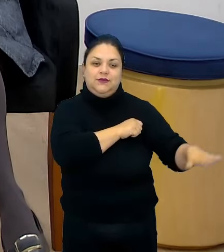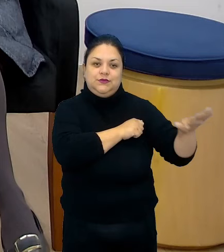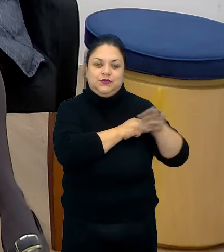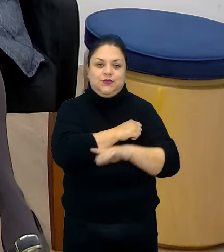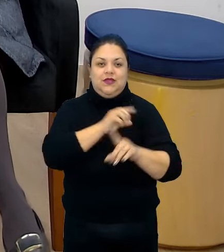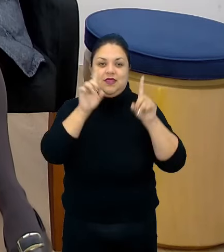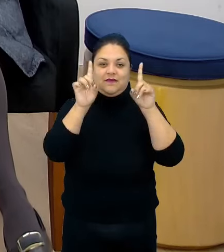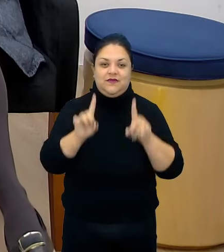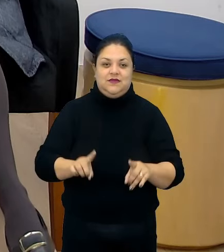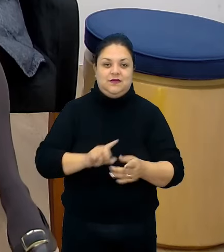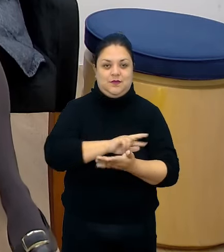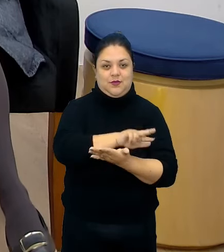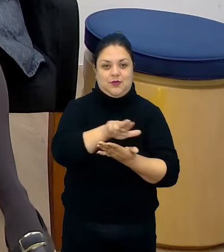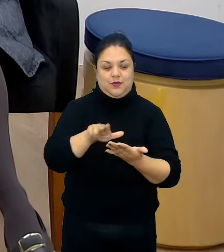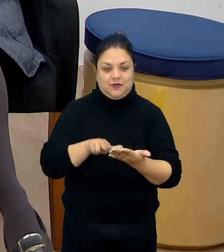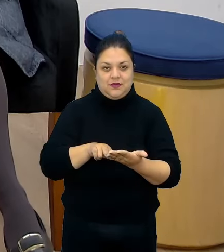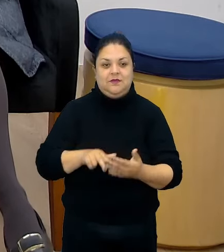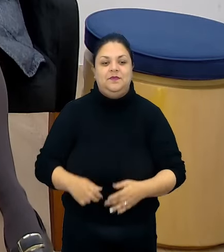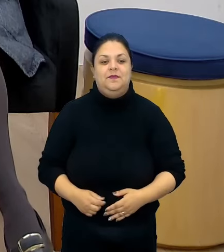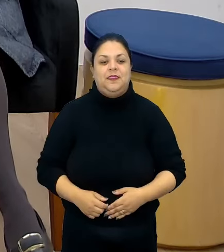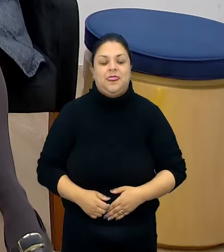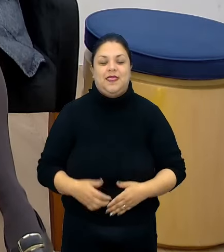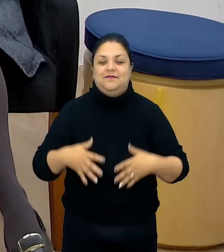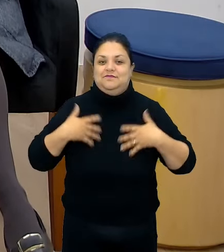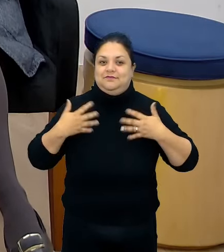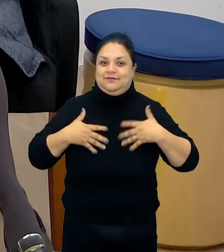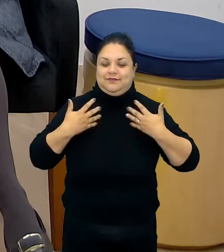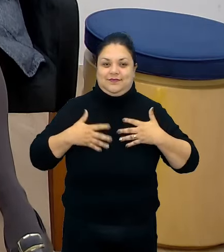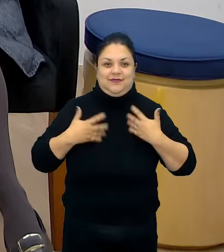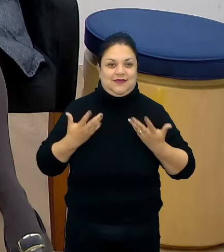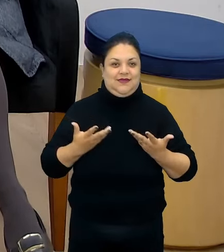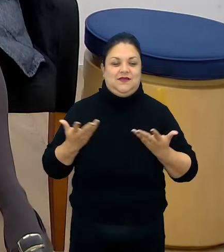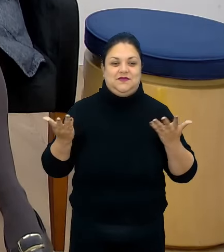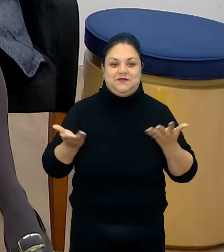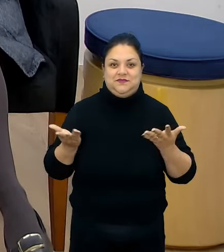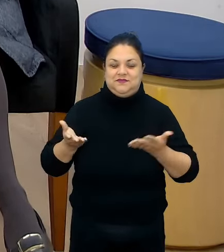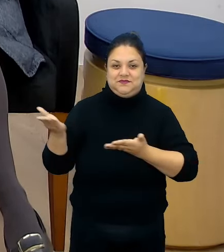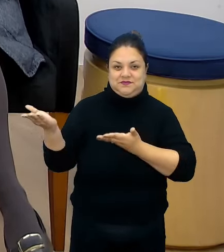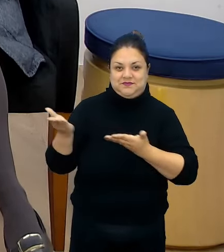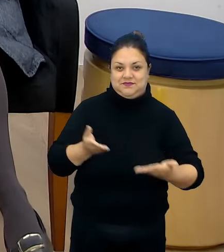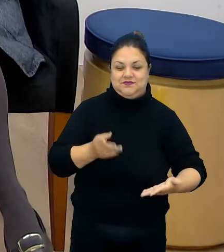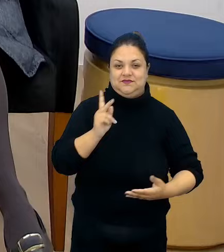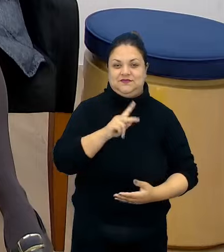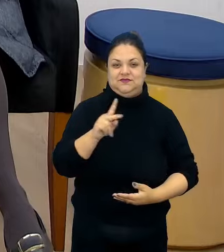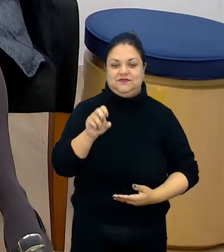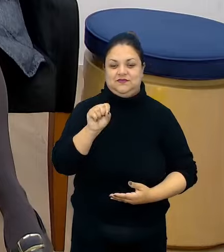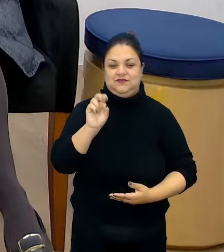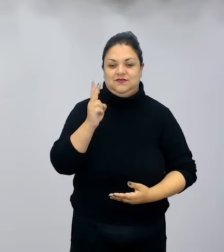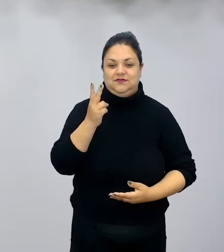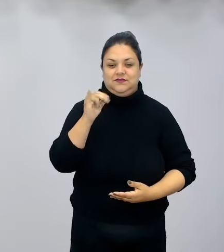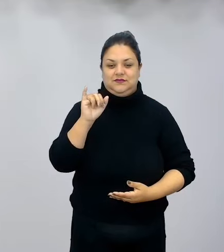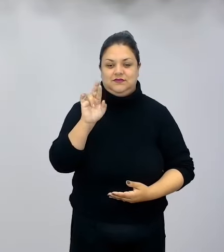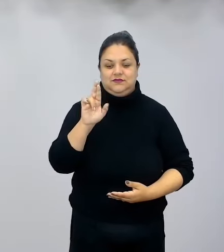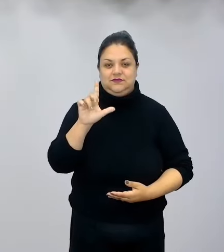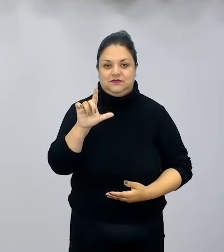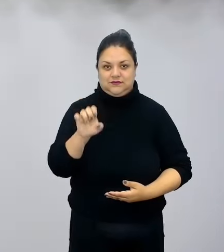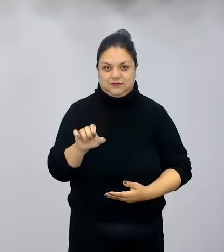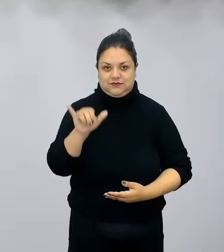sensorial e que alegria que a gente tem de receber a professora Shirley, né? A professora Shirley,